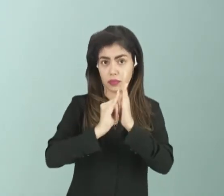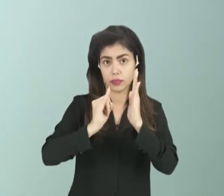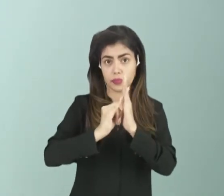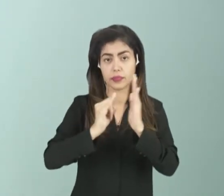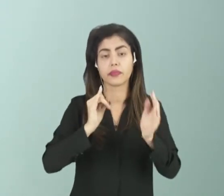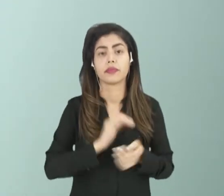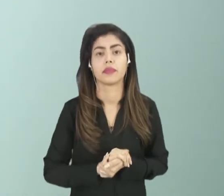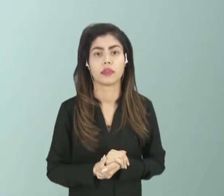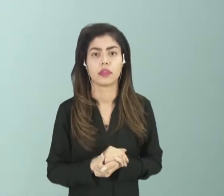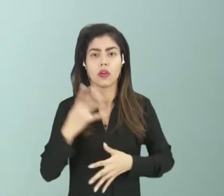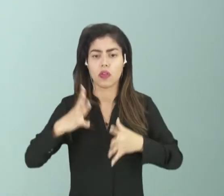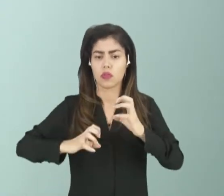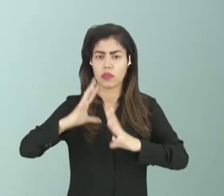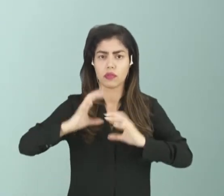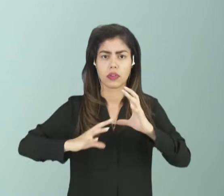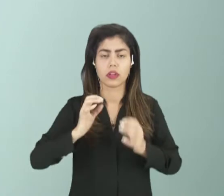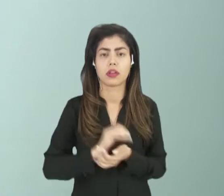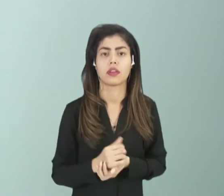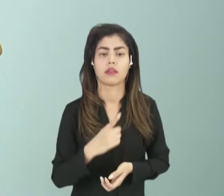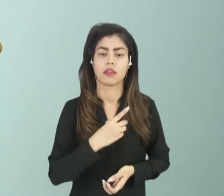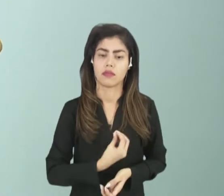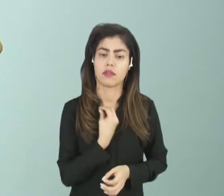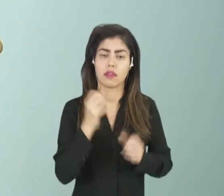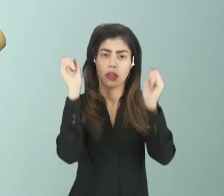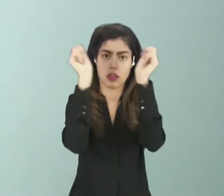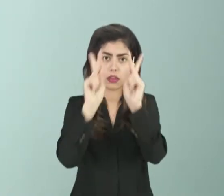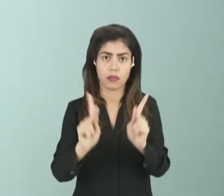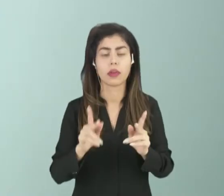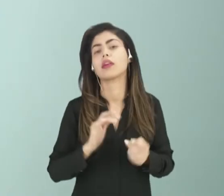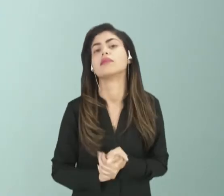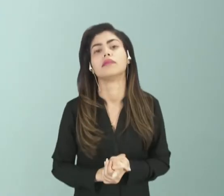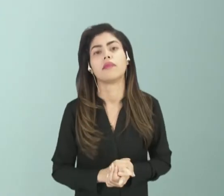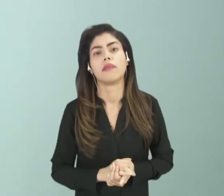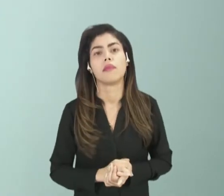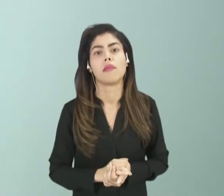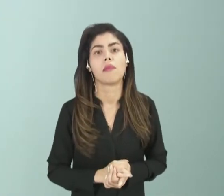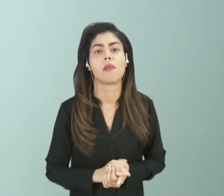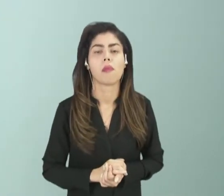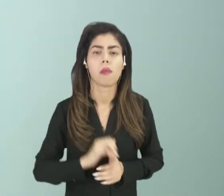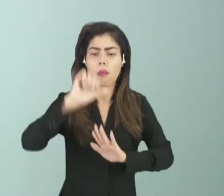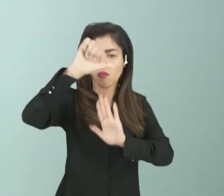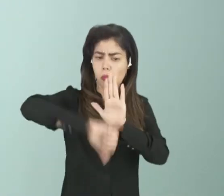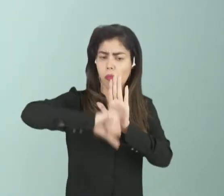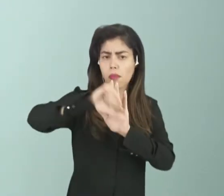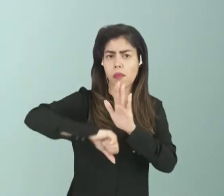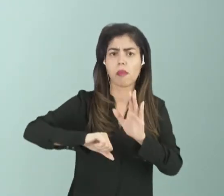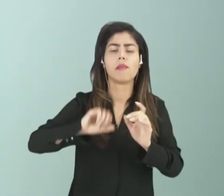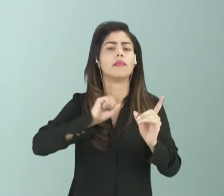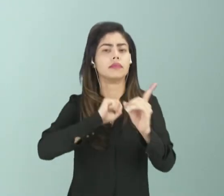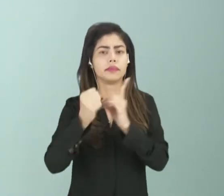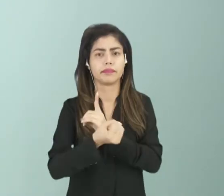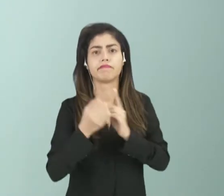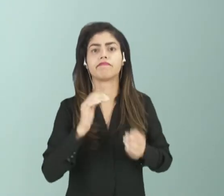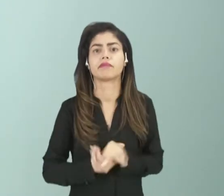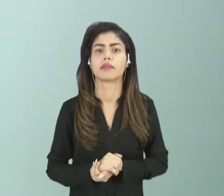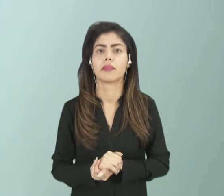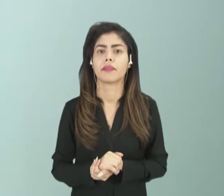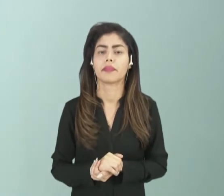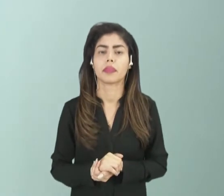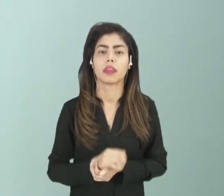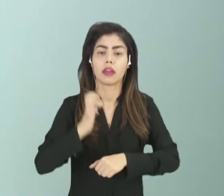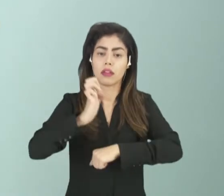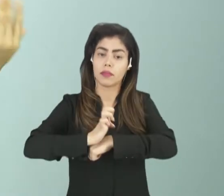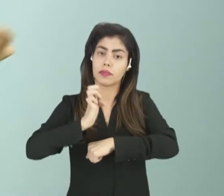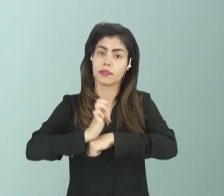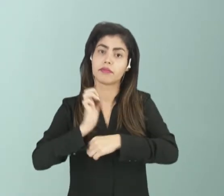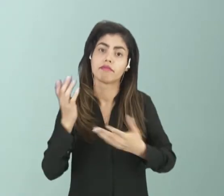os conflitos e a gente viver em paz. O que diria de uma sociedade violenta? Uma sociedade onde muitas vezes a força do próprio